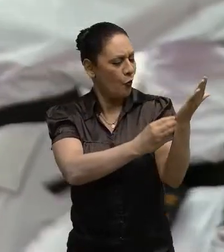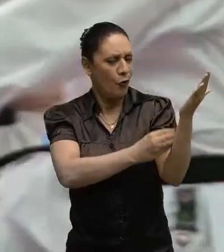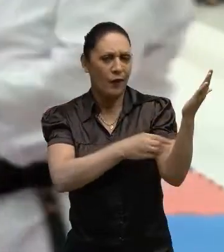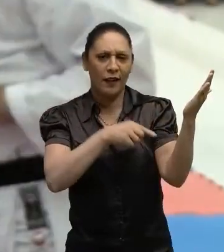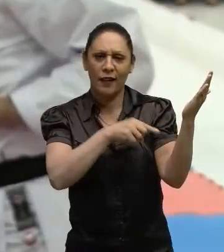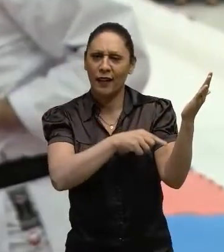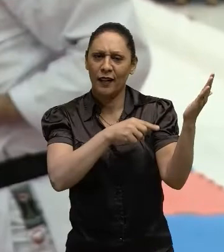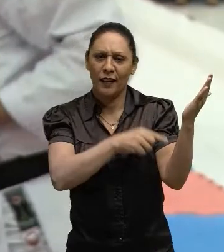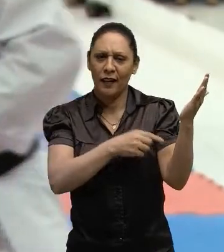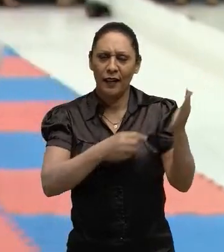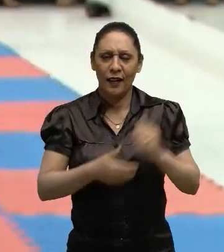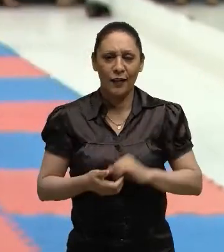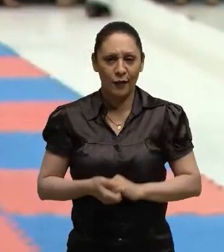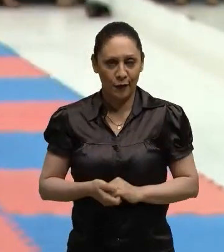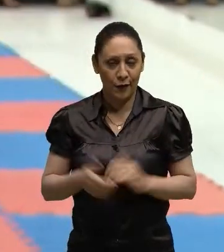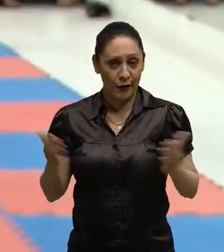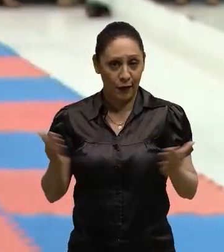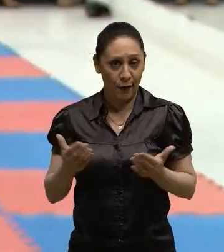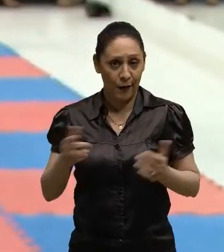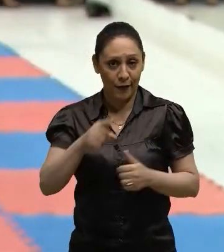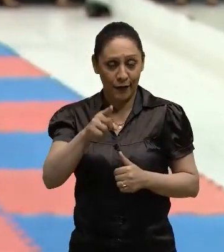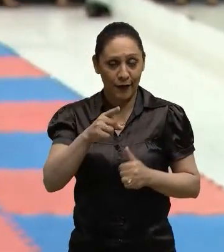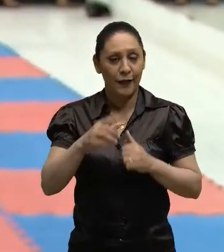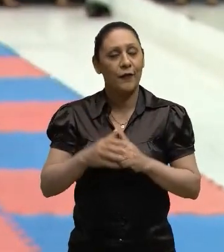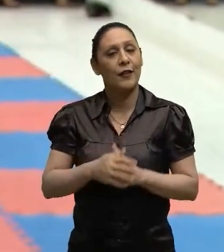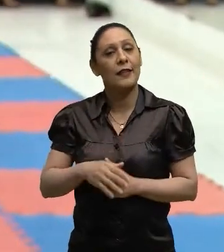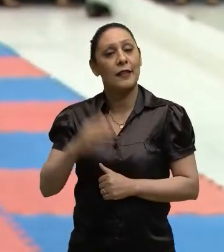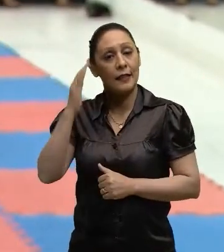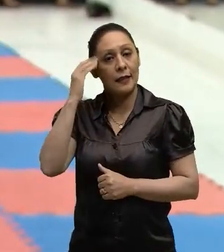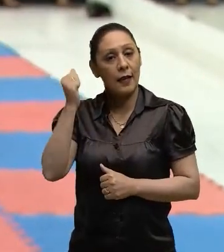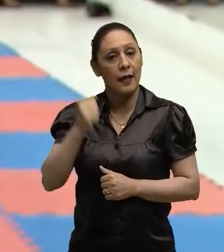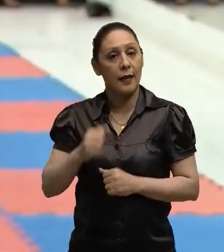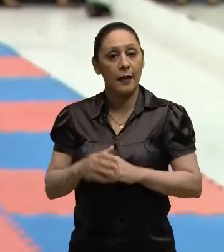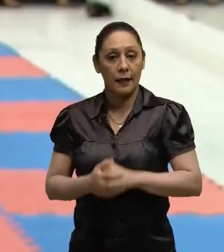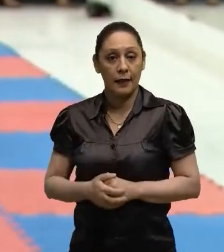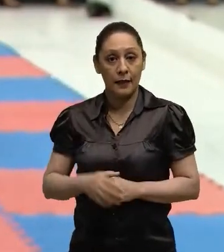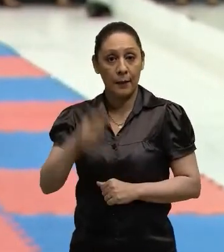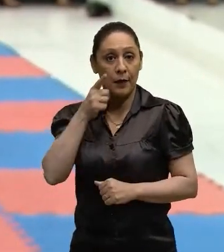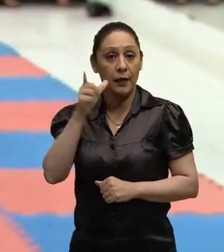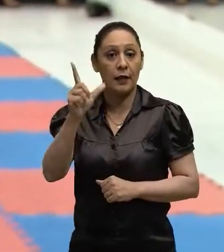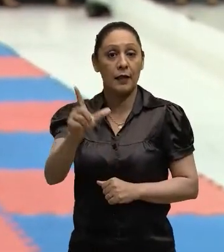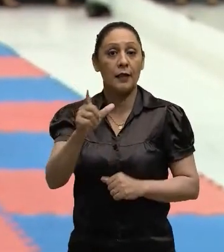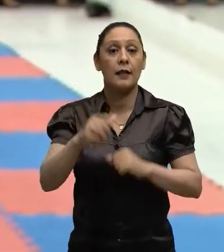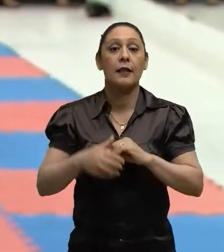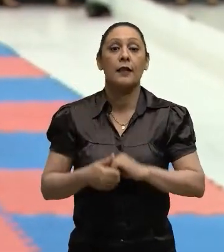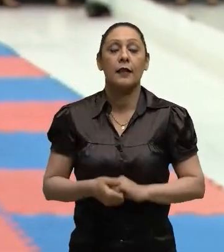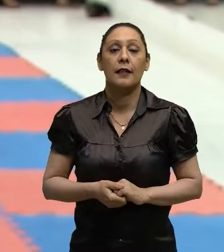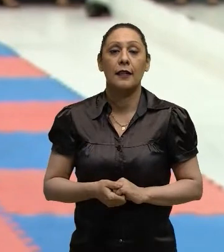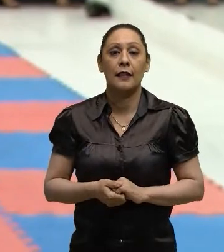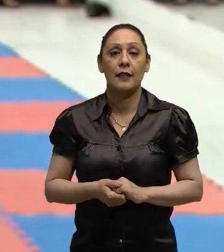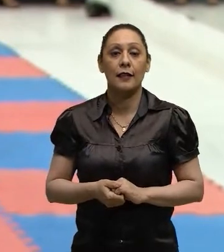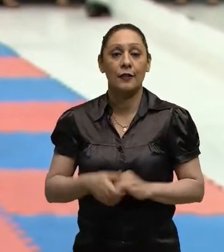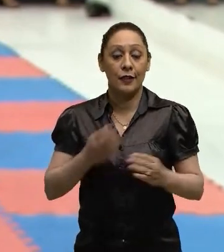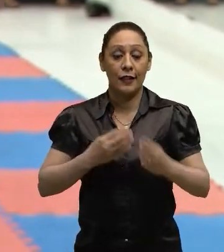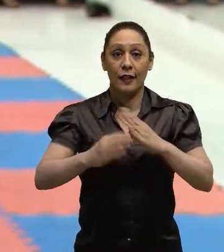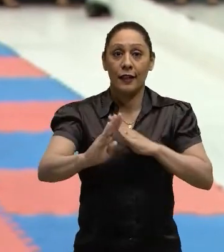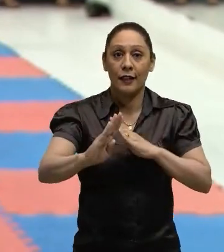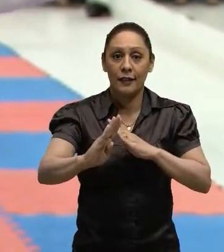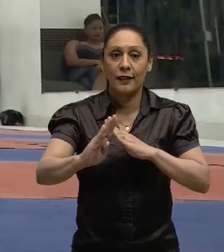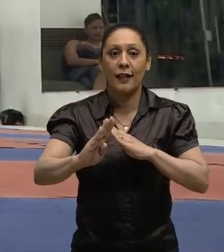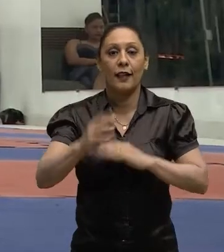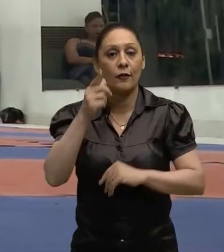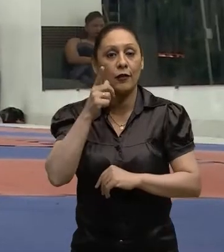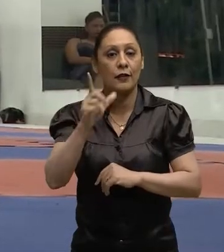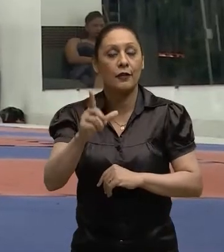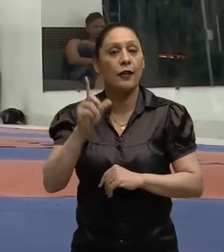né? Atualmente, para você ter uma ideia, ele é campeão pan-americano de karatê, conquistado